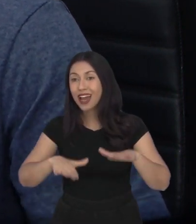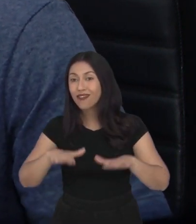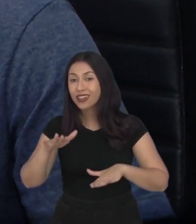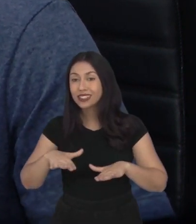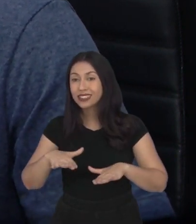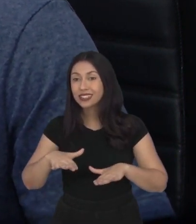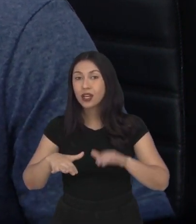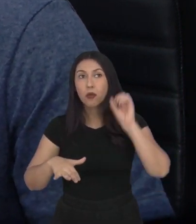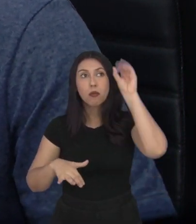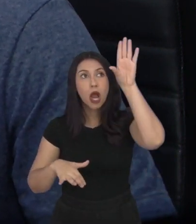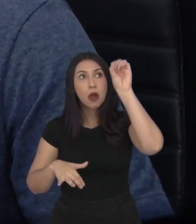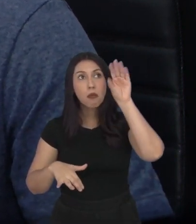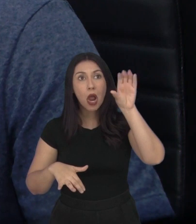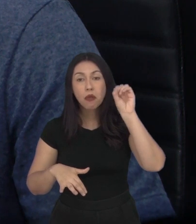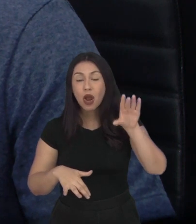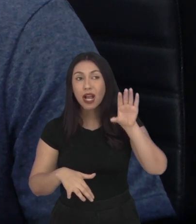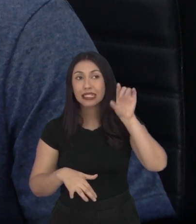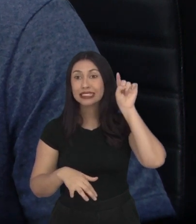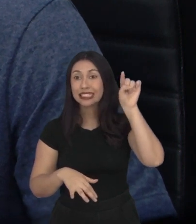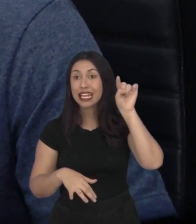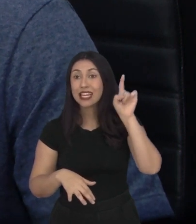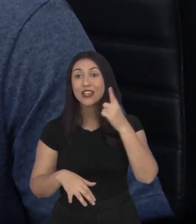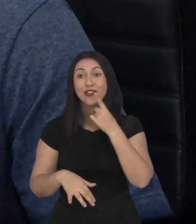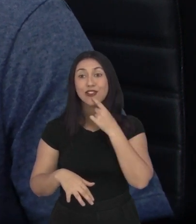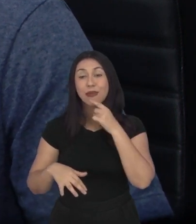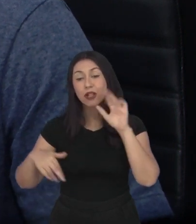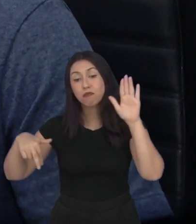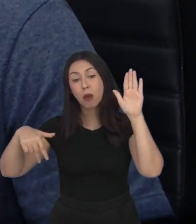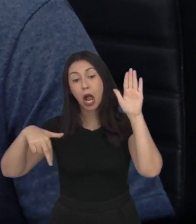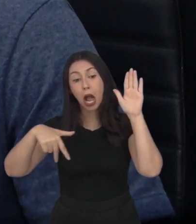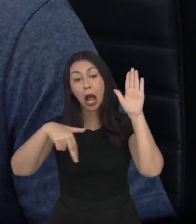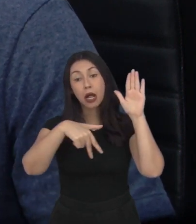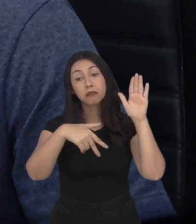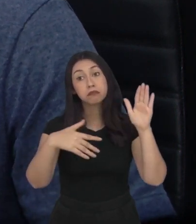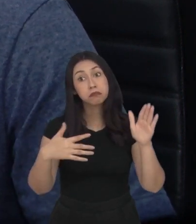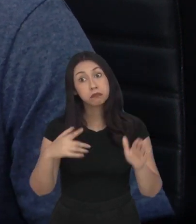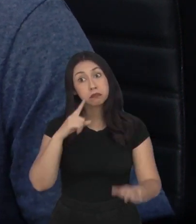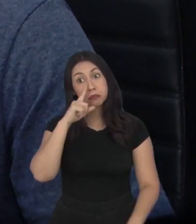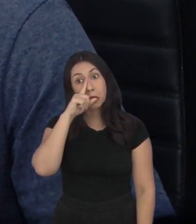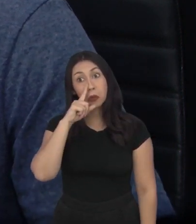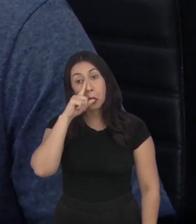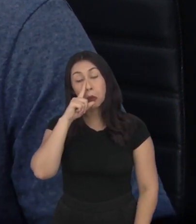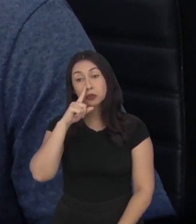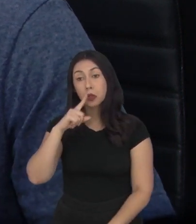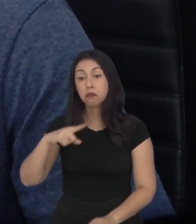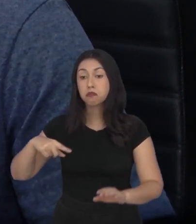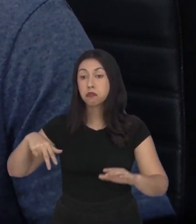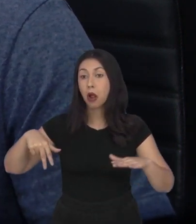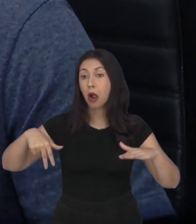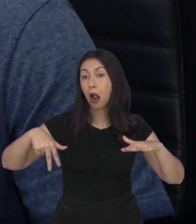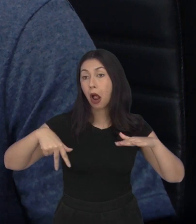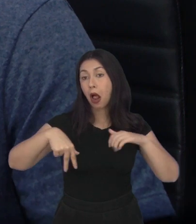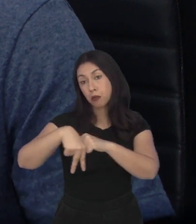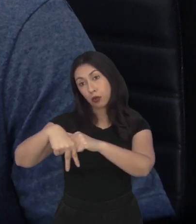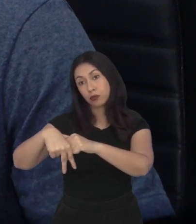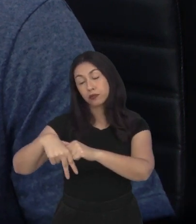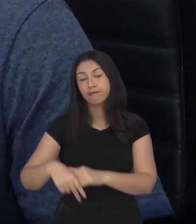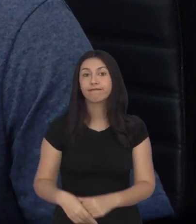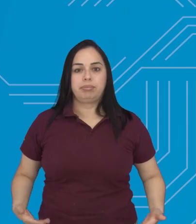e as empresas de crédito. As pessoas que devem, muitas querem acertar isso e resolver essa questão.